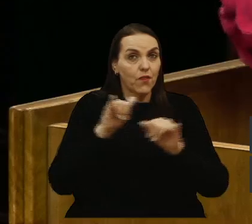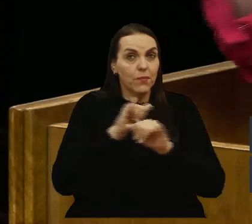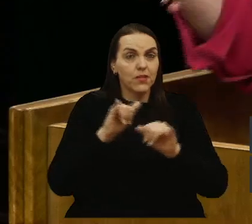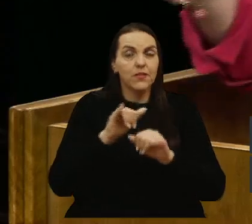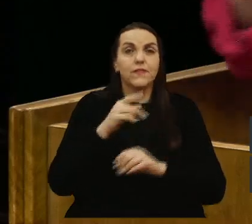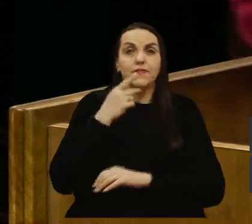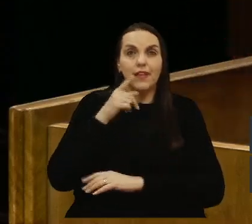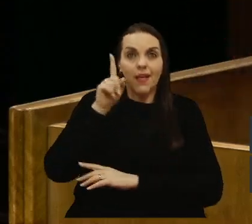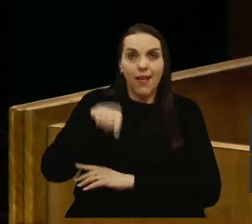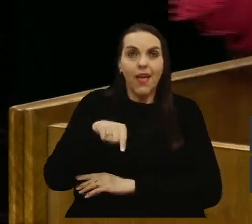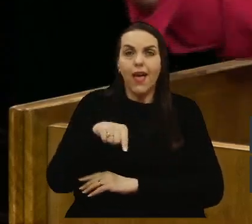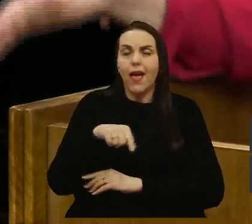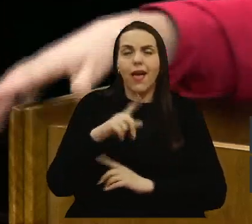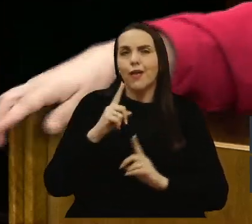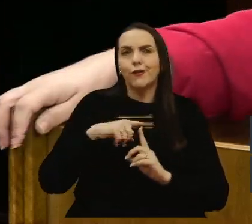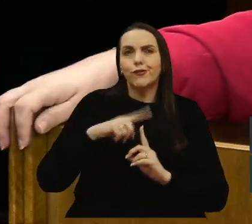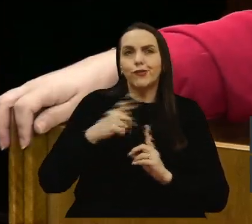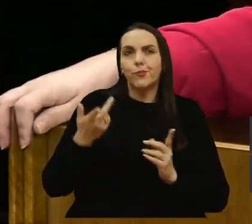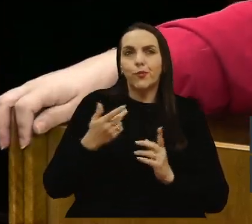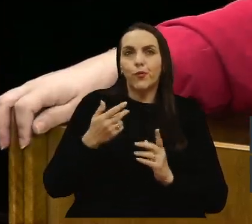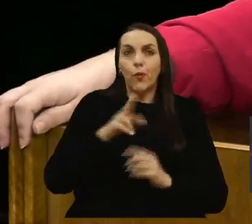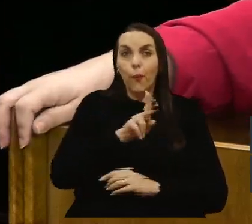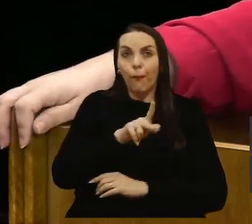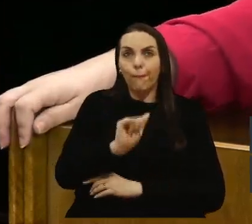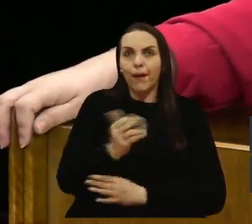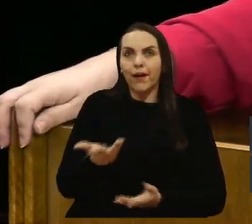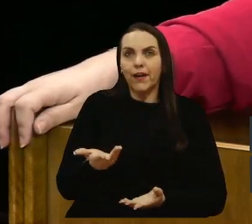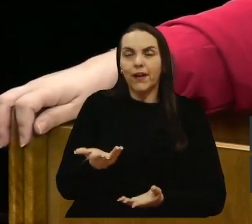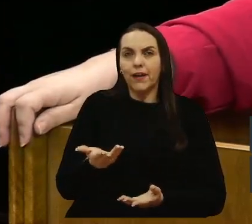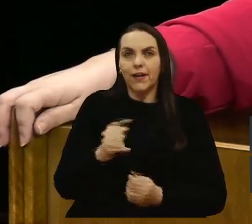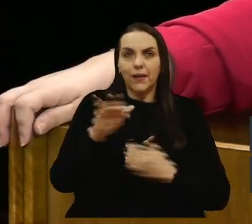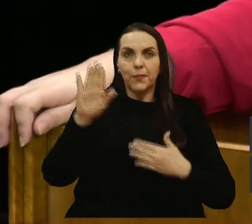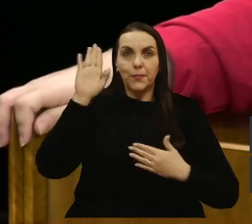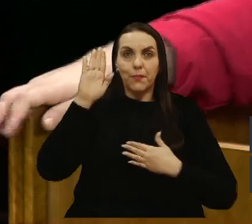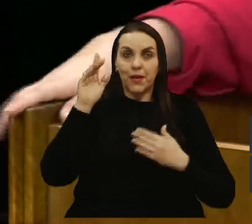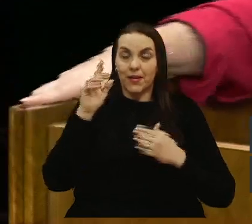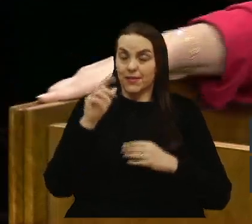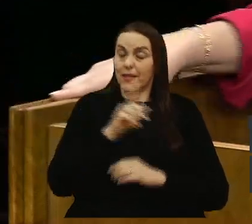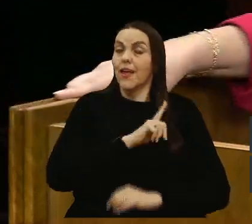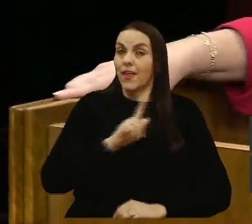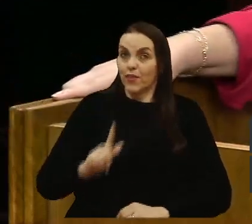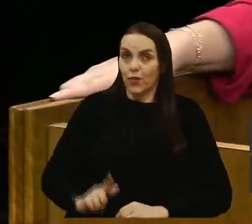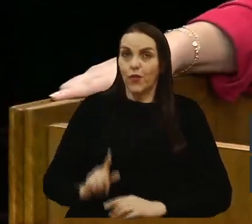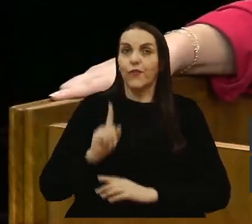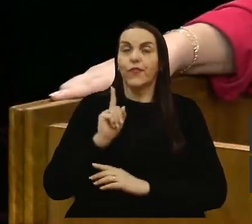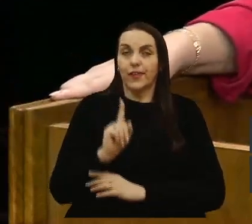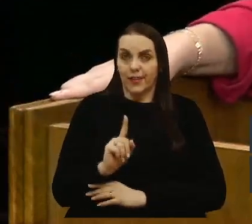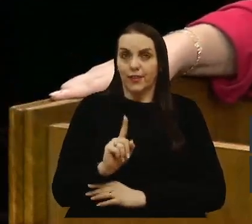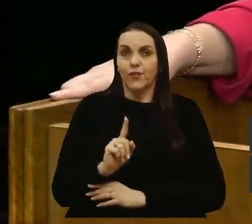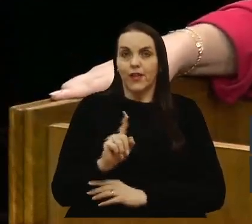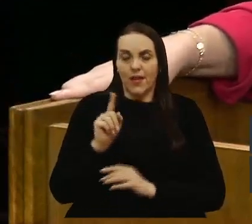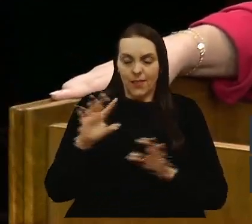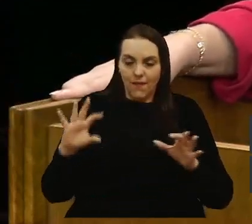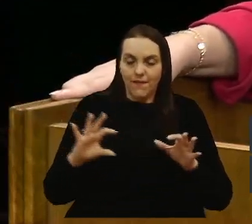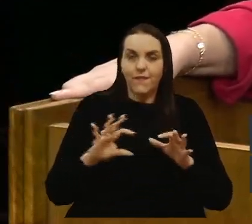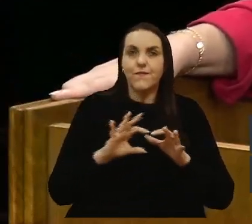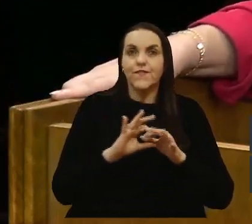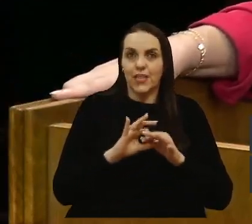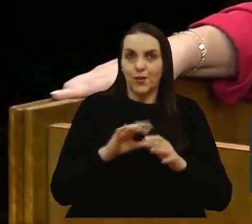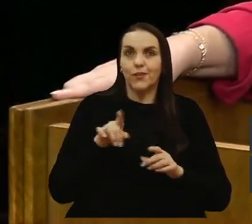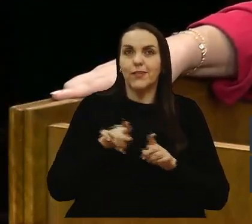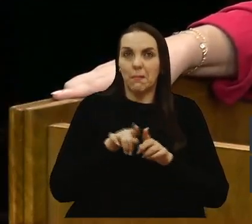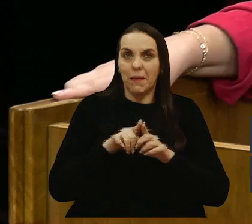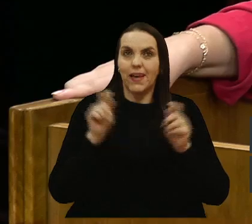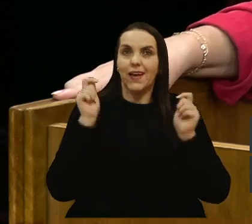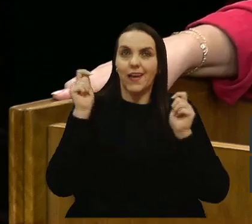que lá seria tipo uma UPA. Porque a promessa de governo, aí a promessa vinculada, inclusive, em